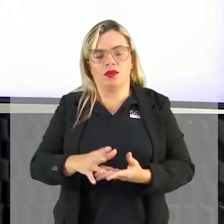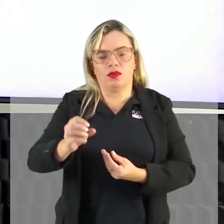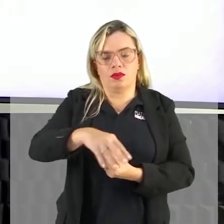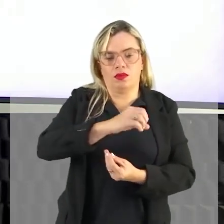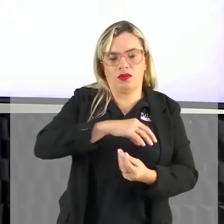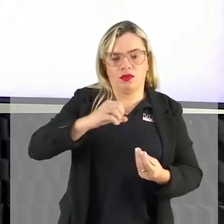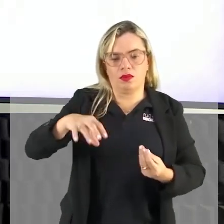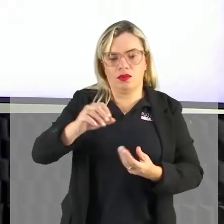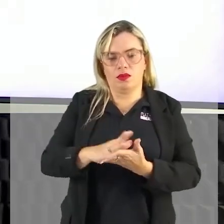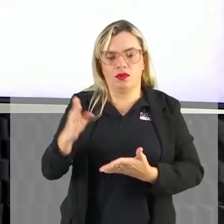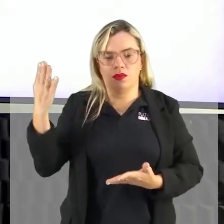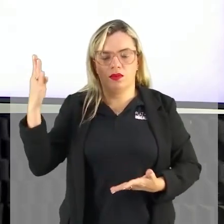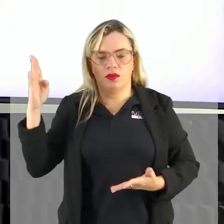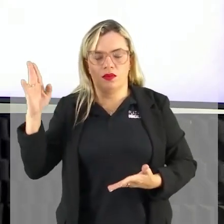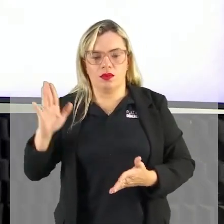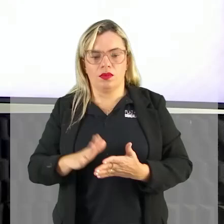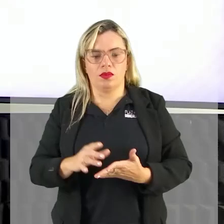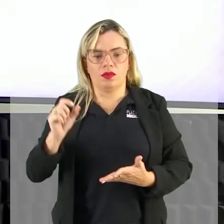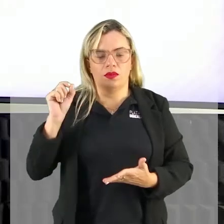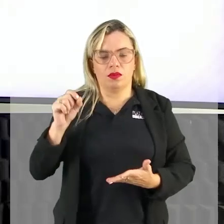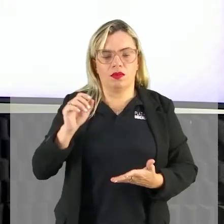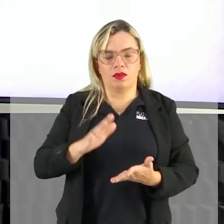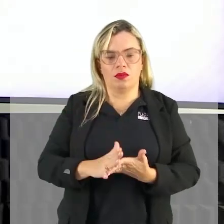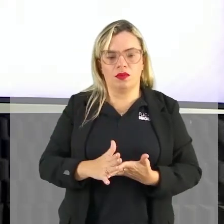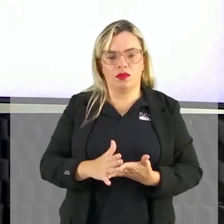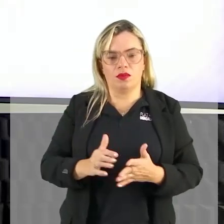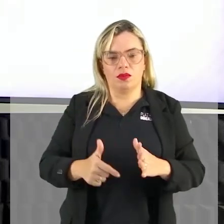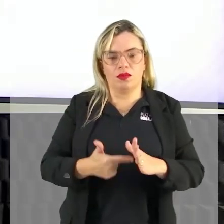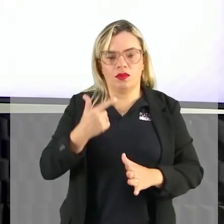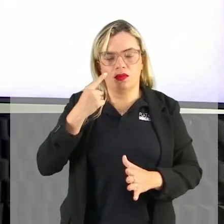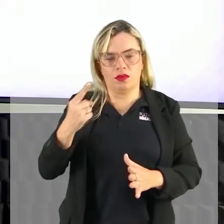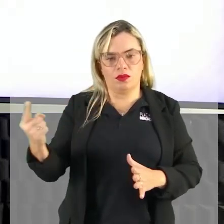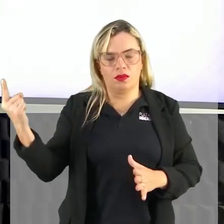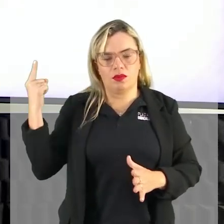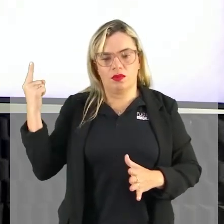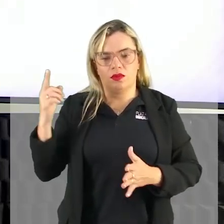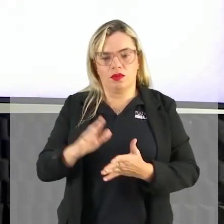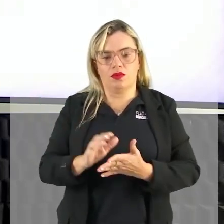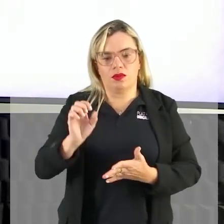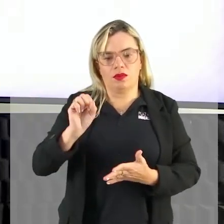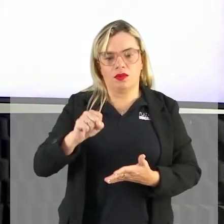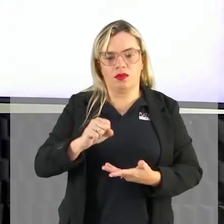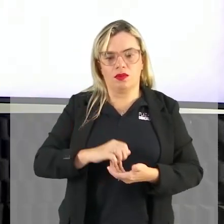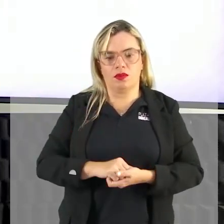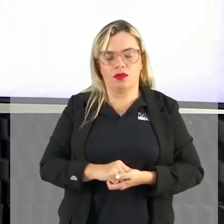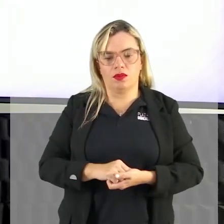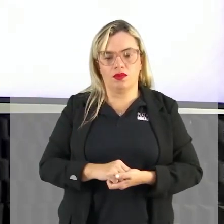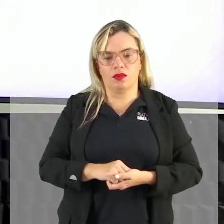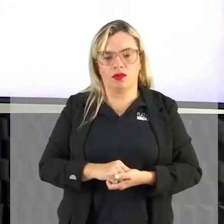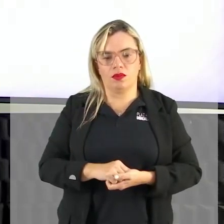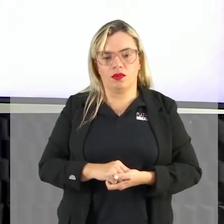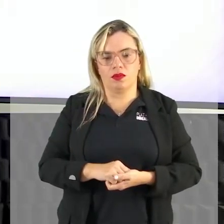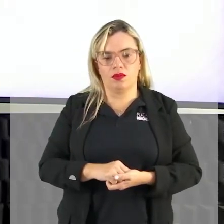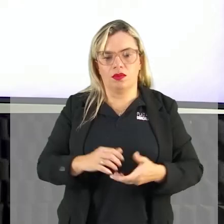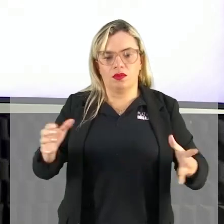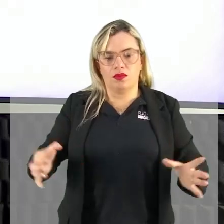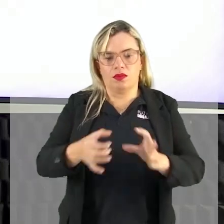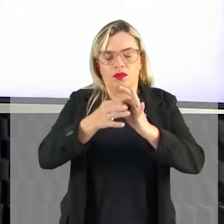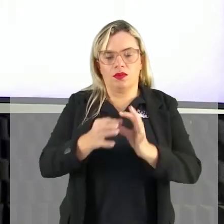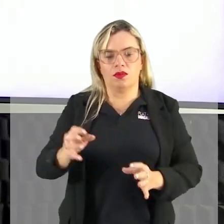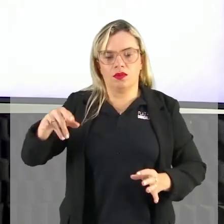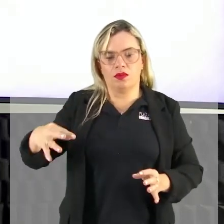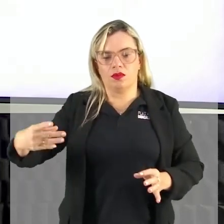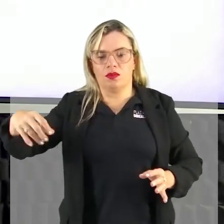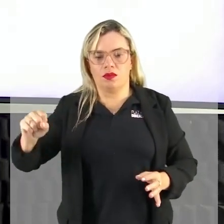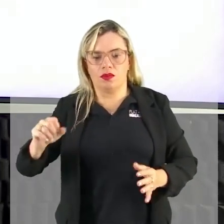bactérias. Portanto, une-se ao microtúbulo, né, aos microtúbulos, e impedindo a segregação